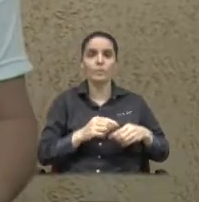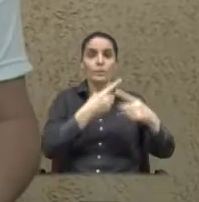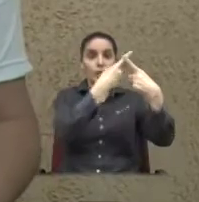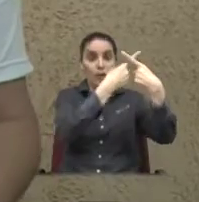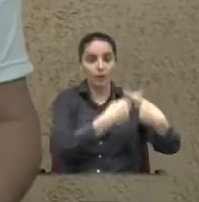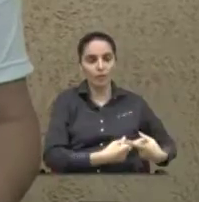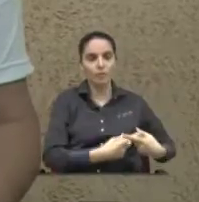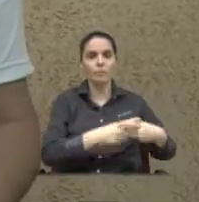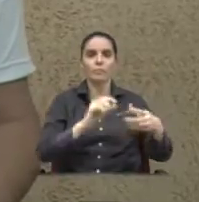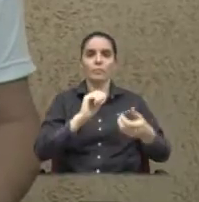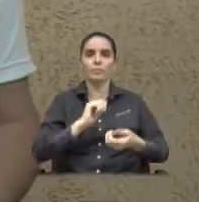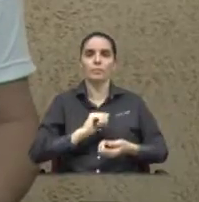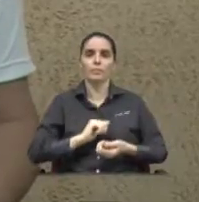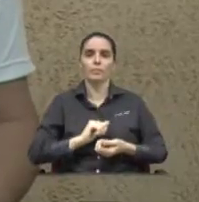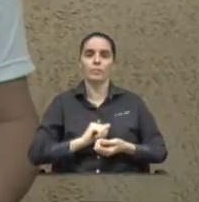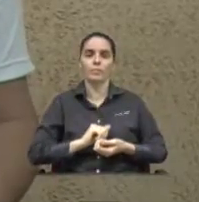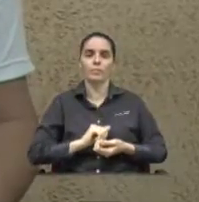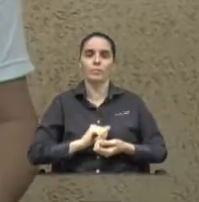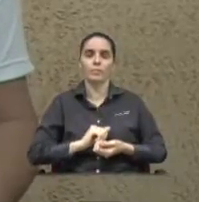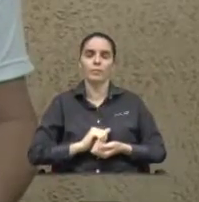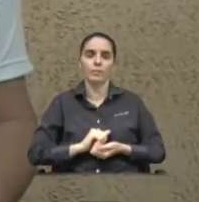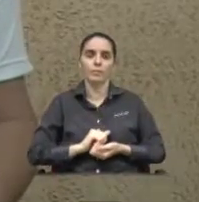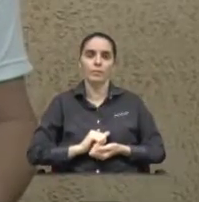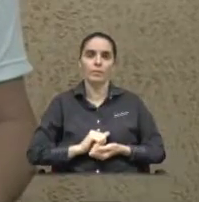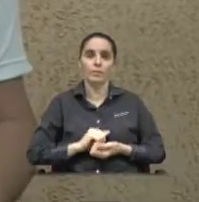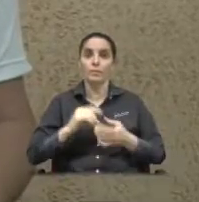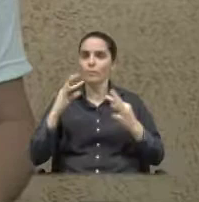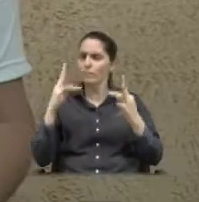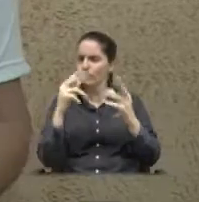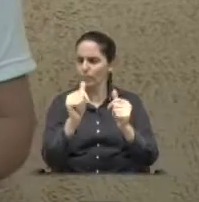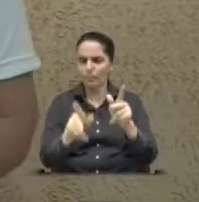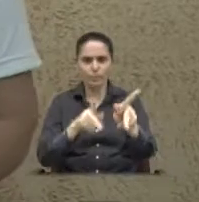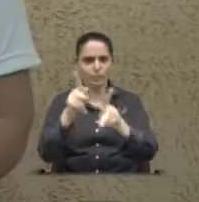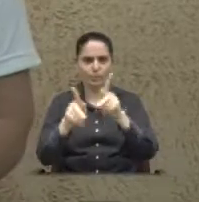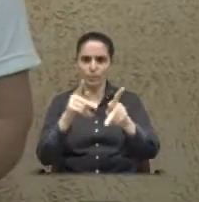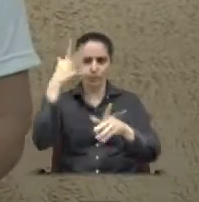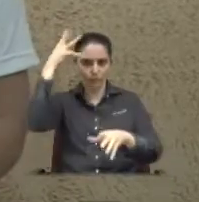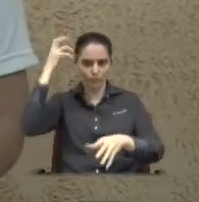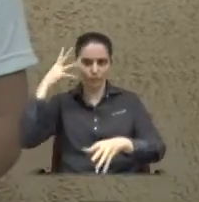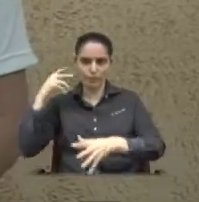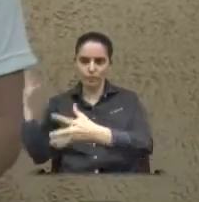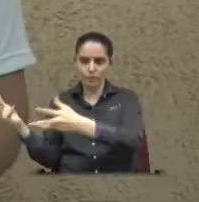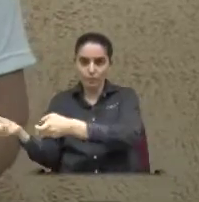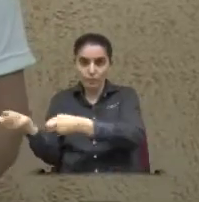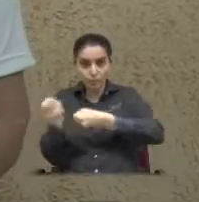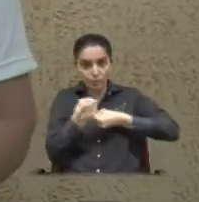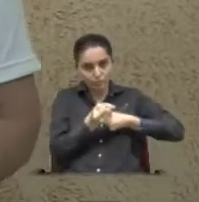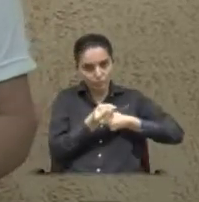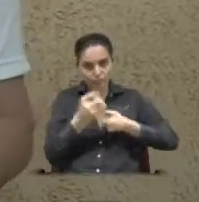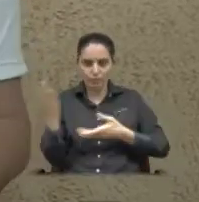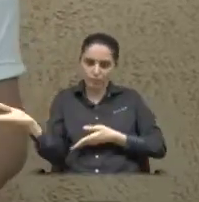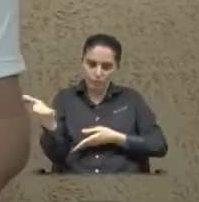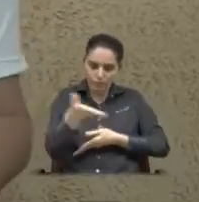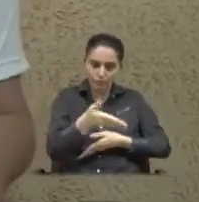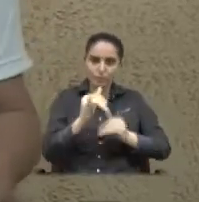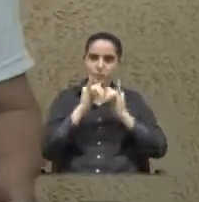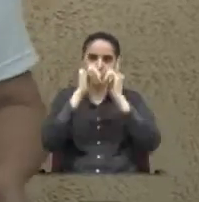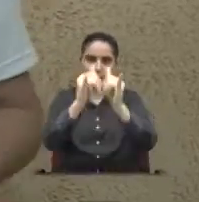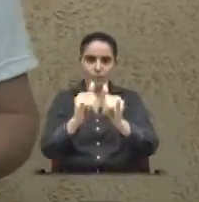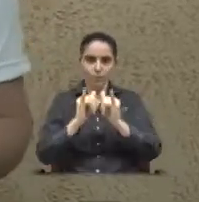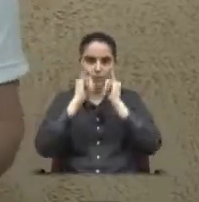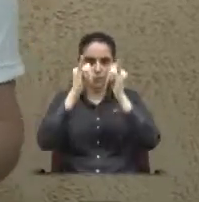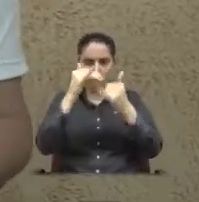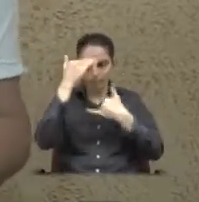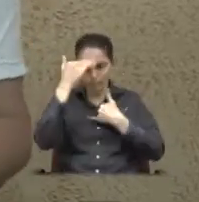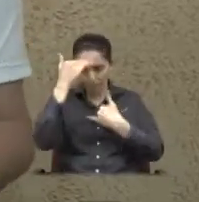do estádio. Convido toda a população de Limeira a participar desta campanha.